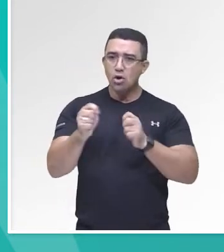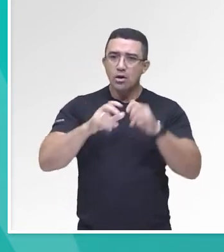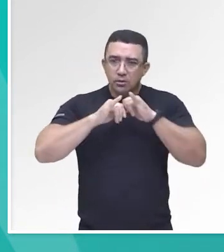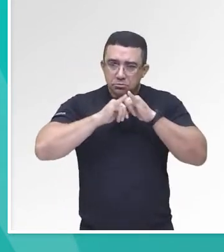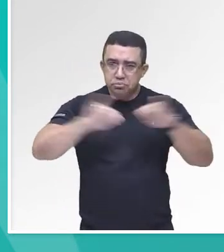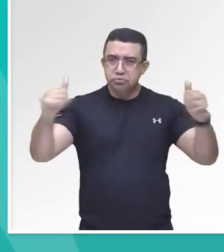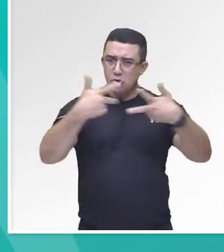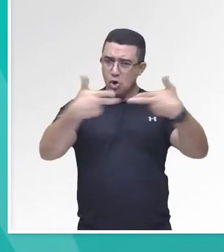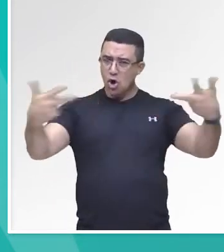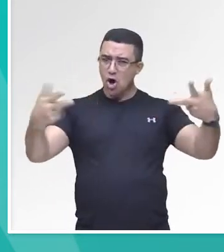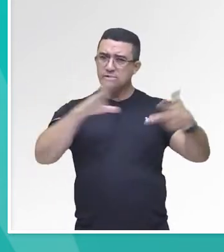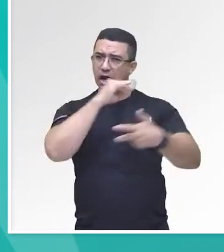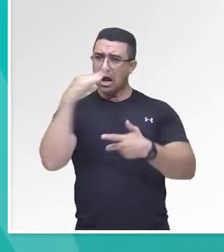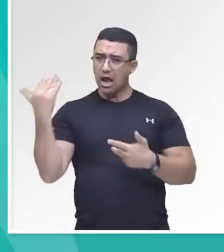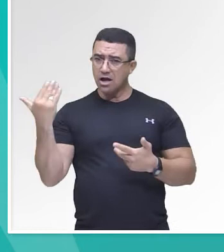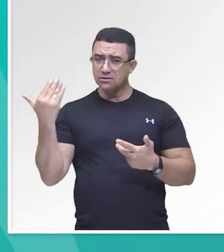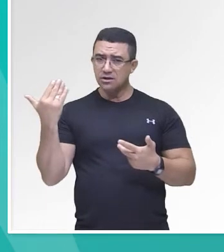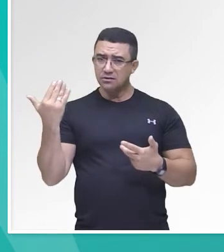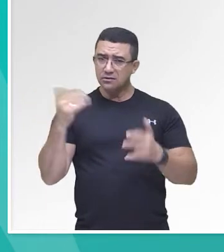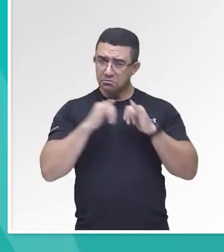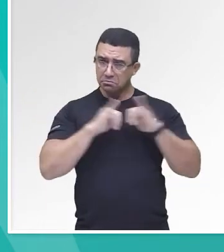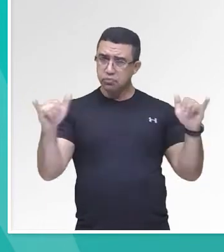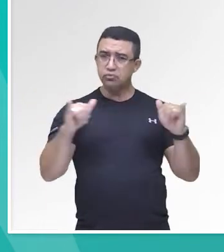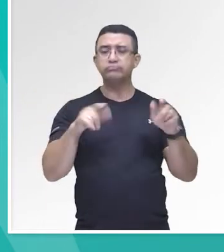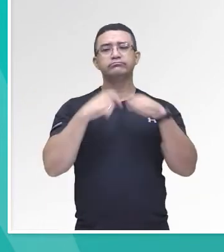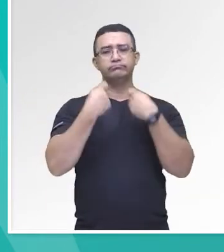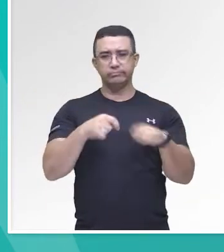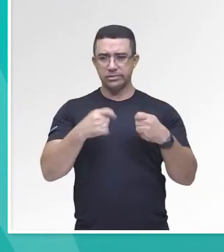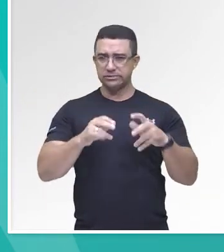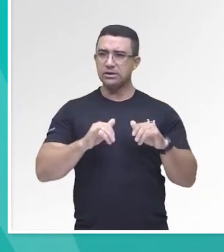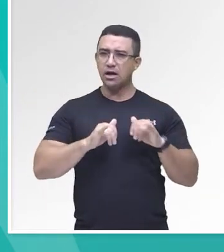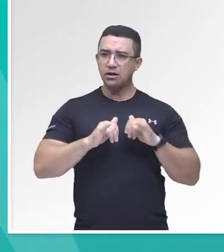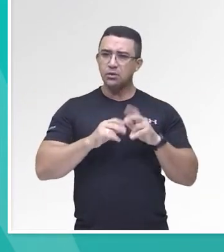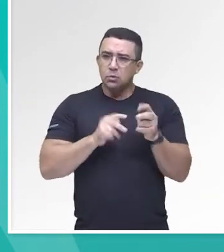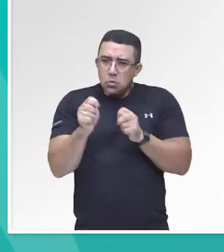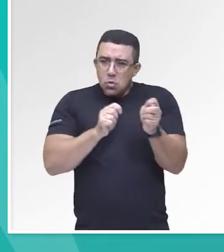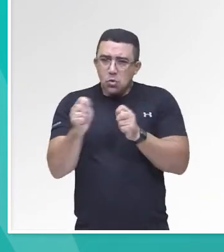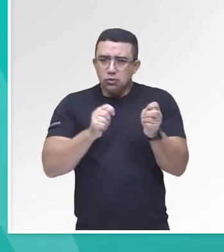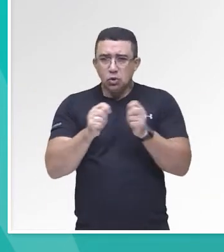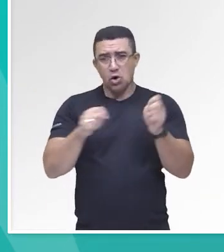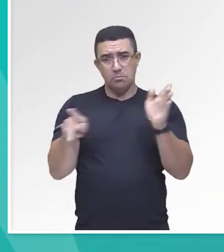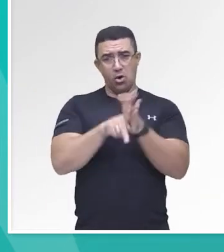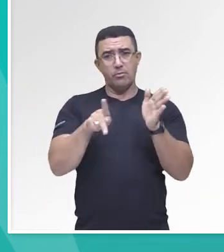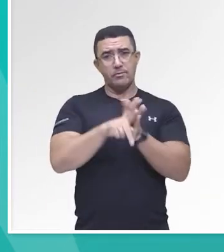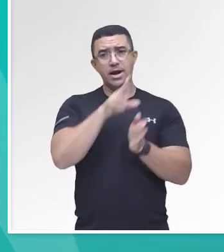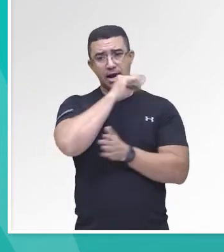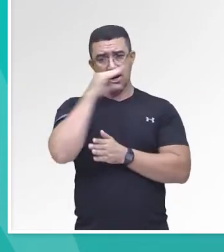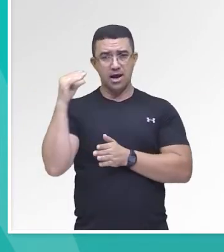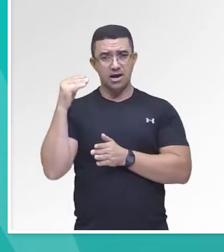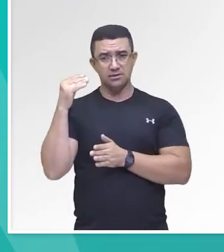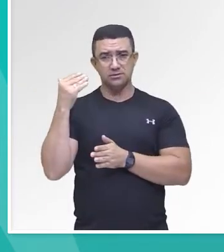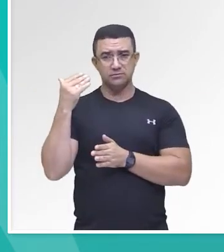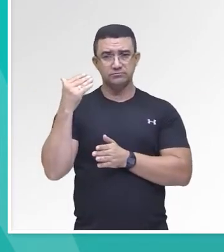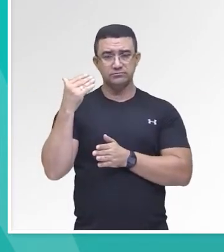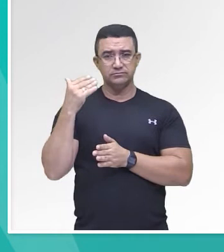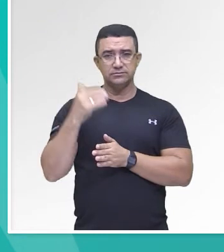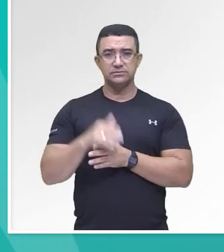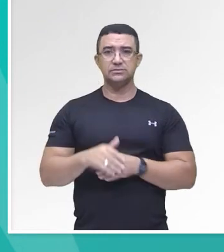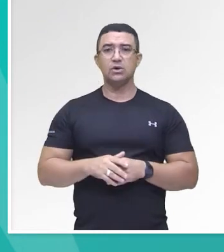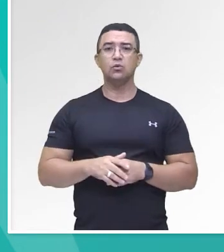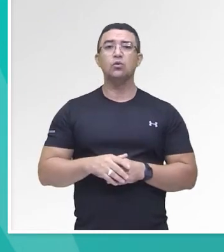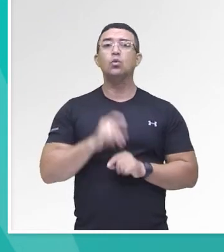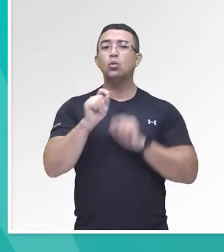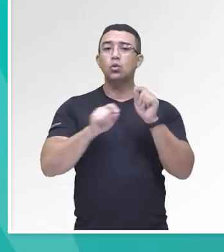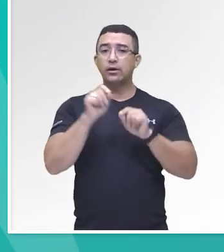preciso que exista um controle em relação a propagandas direcionadas ao público infantil, não é? Para que